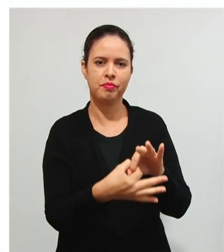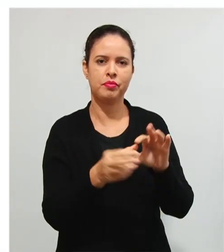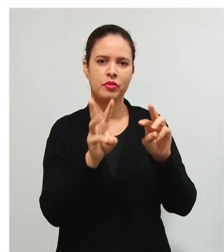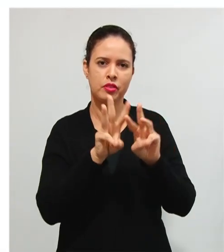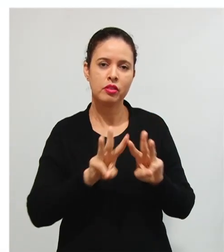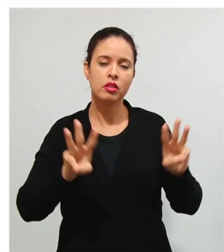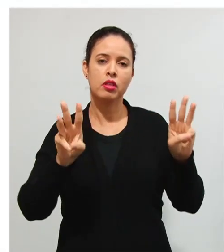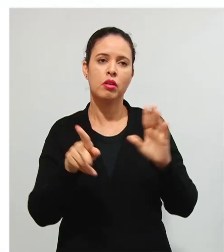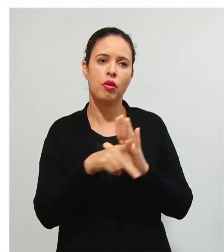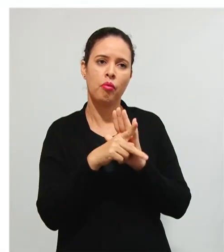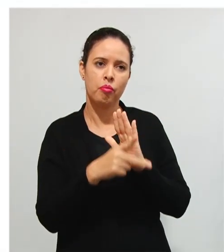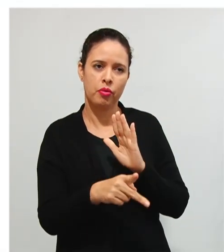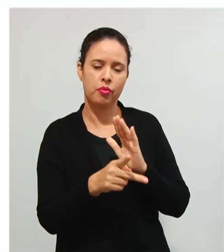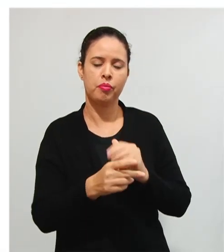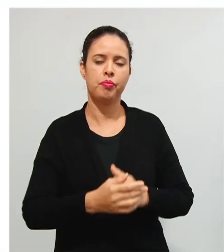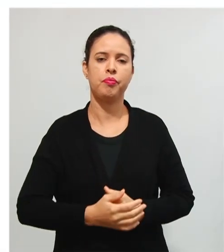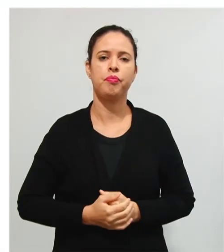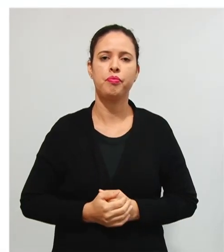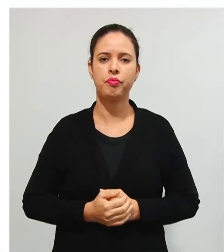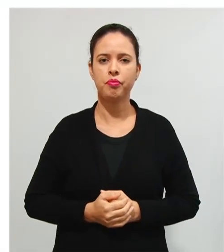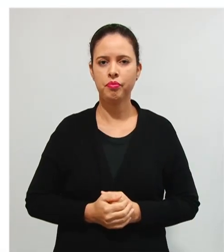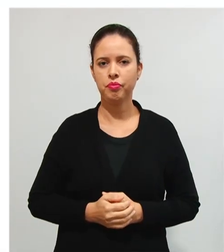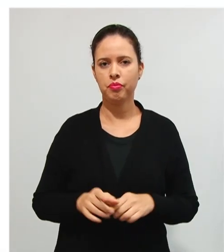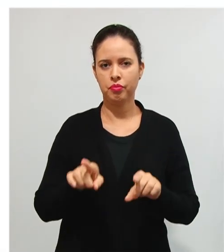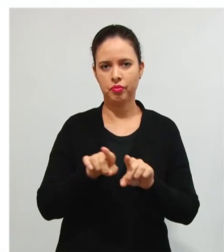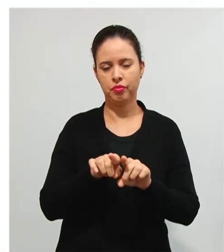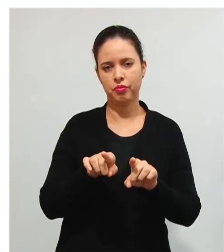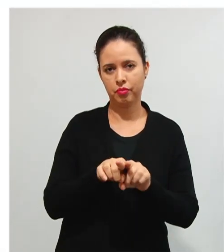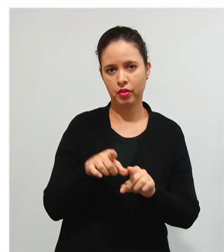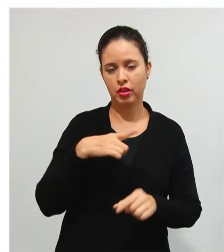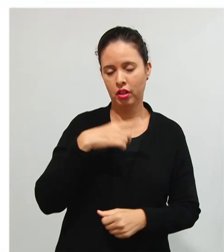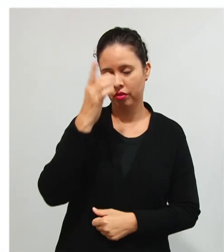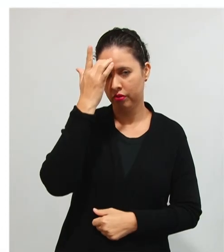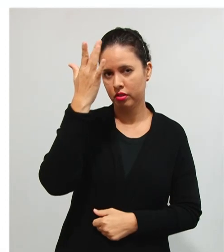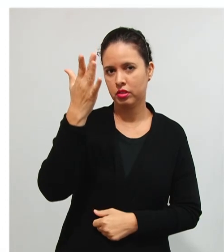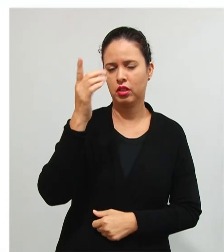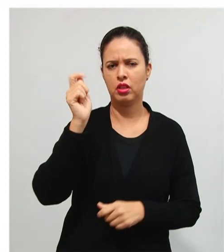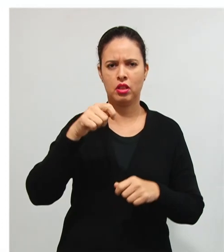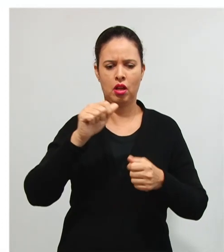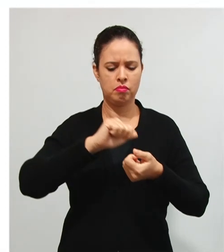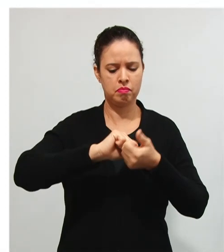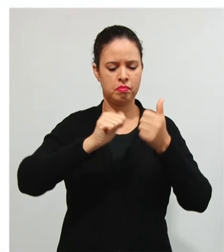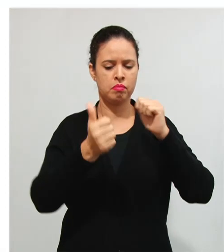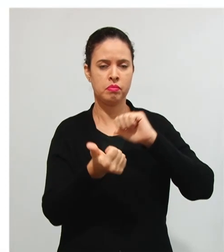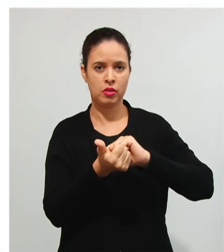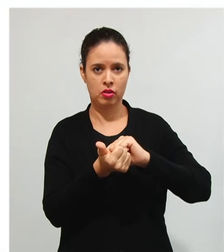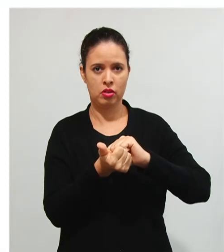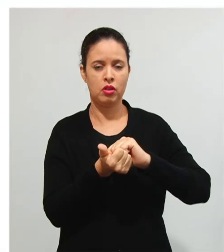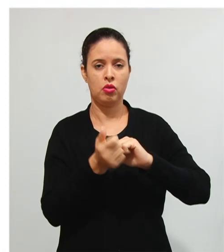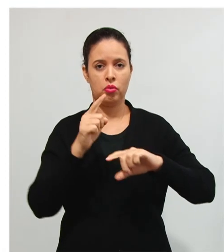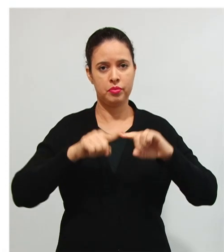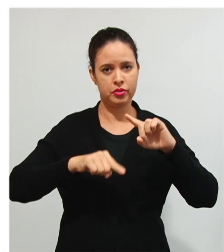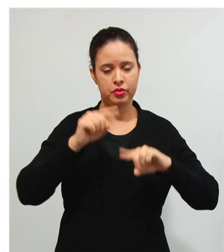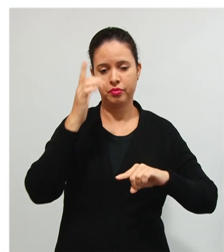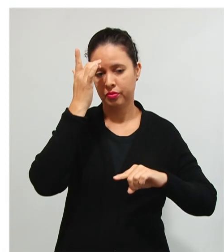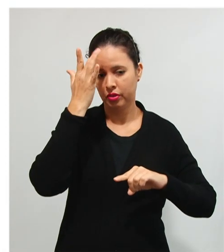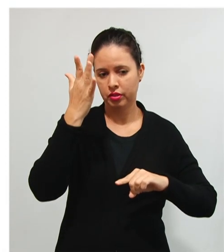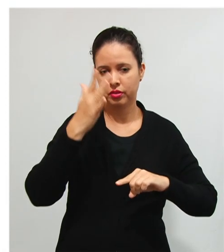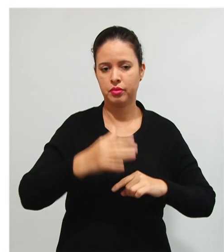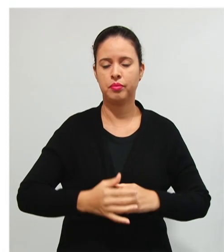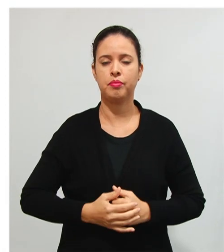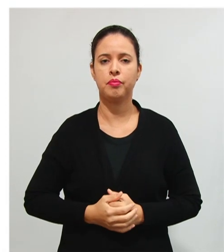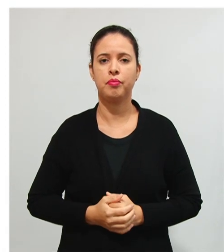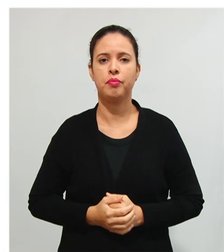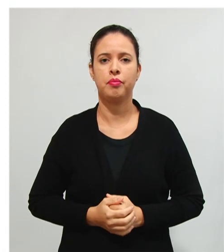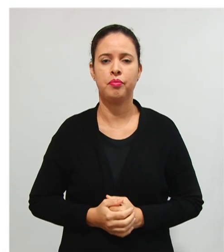da plataforma. Mas tem a facilidade de moldar os objetos um pouco mais fácil.